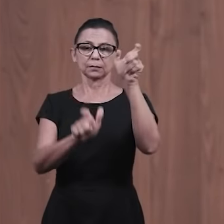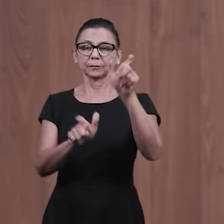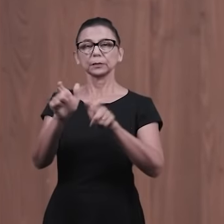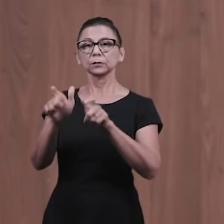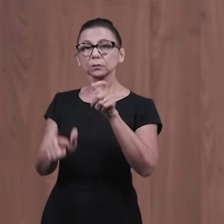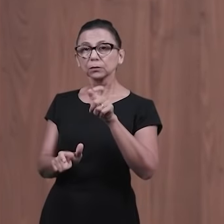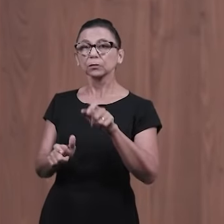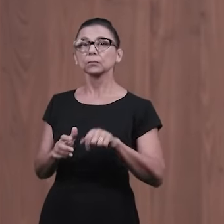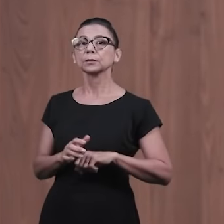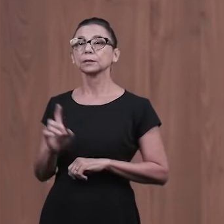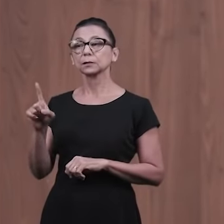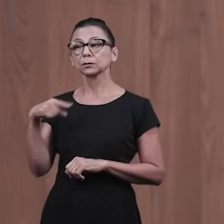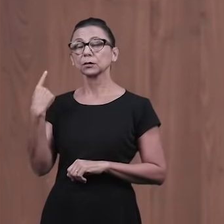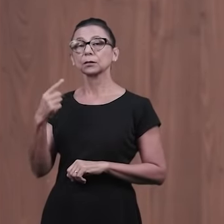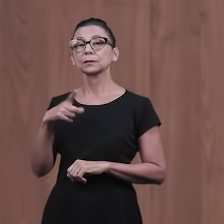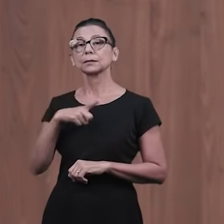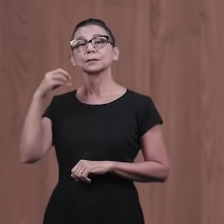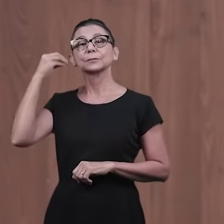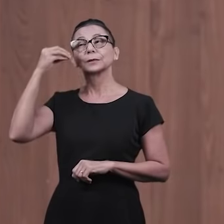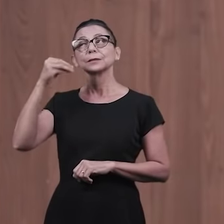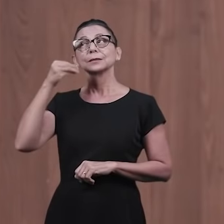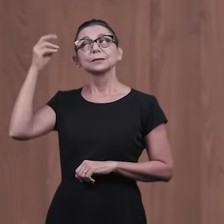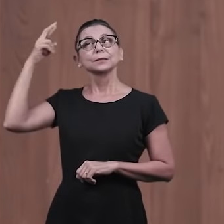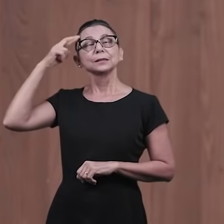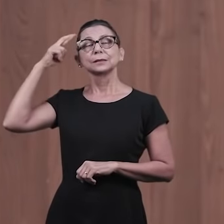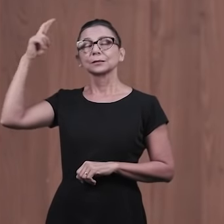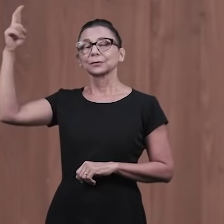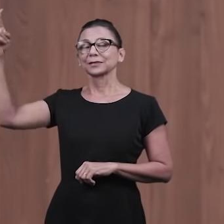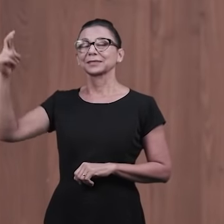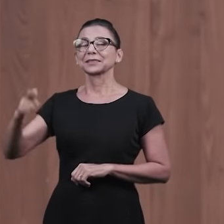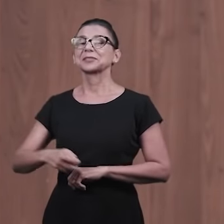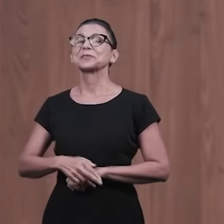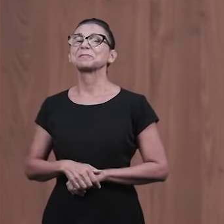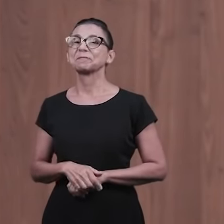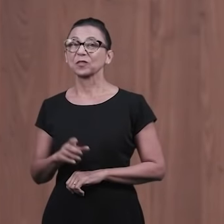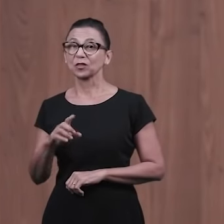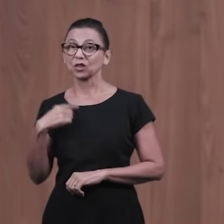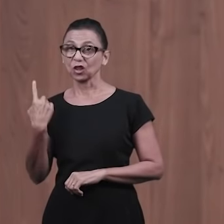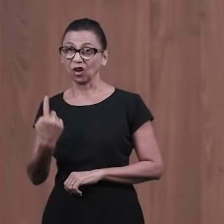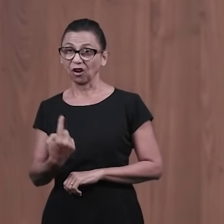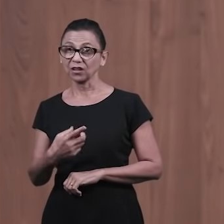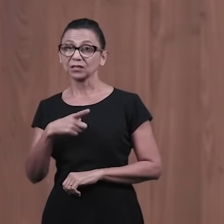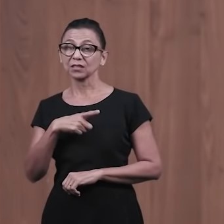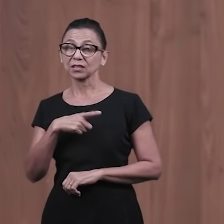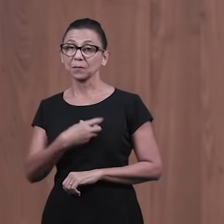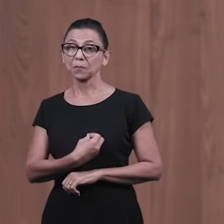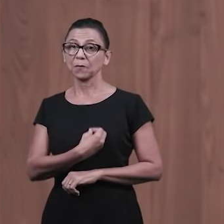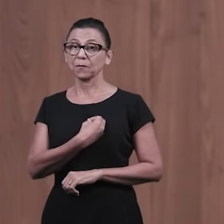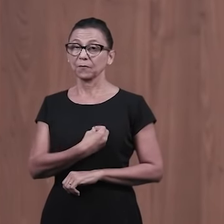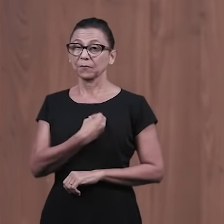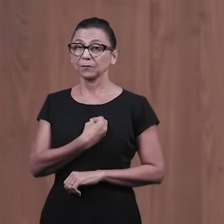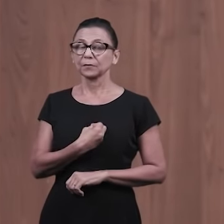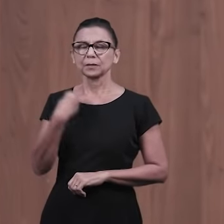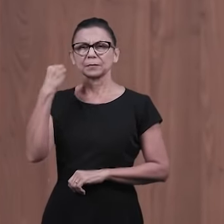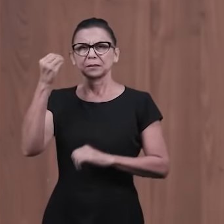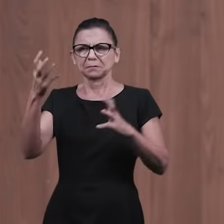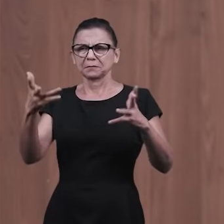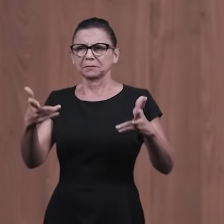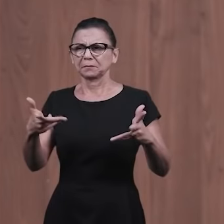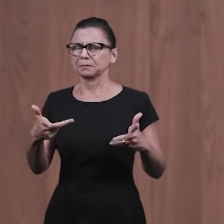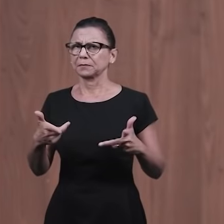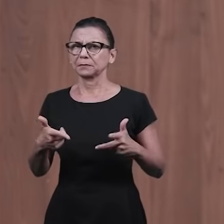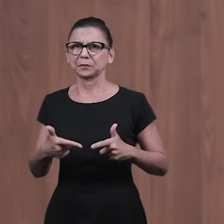temos vivido bênçãos maravilhosas, verdadeiros milagres na presença do Senhor. Cada um de